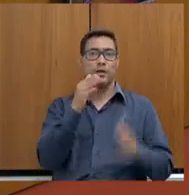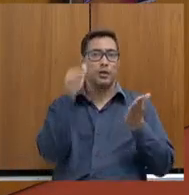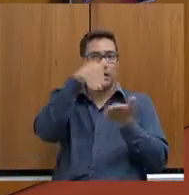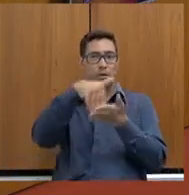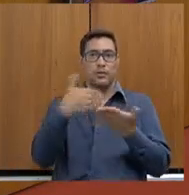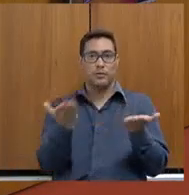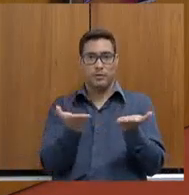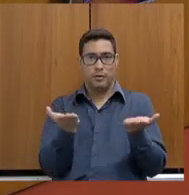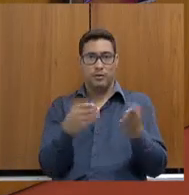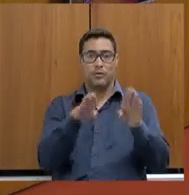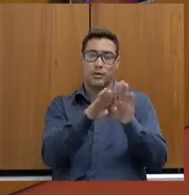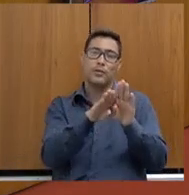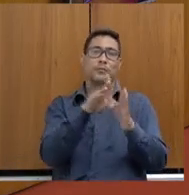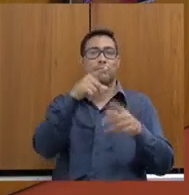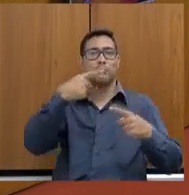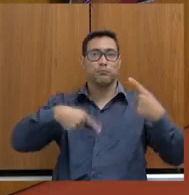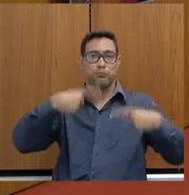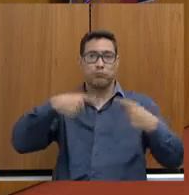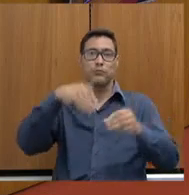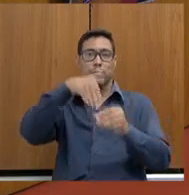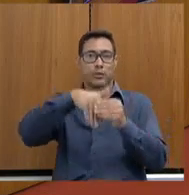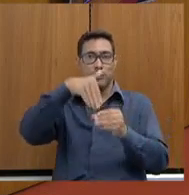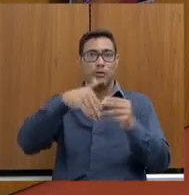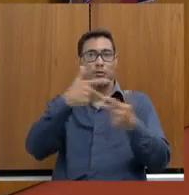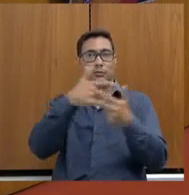e a discutir e votar as proposições da comissão.